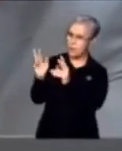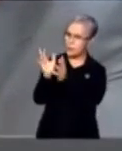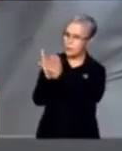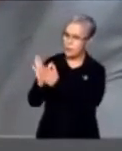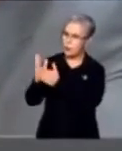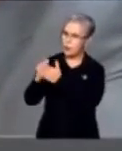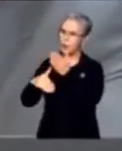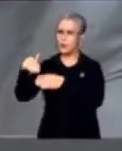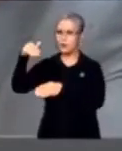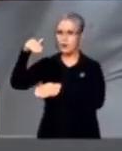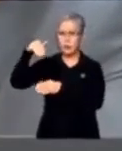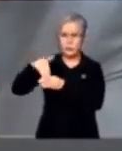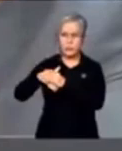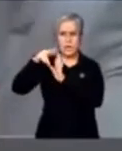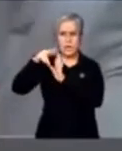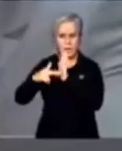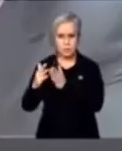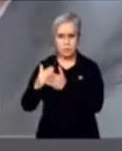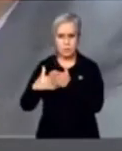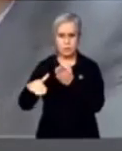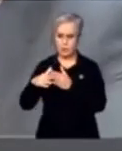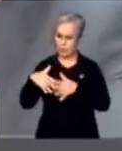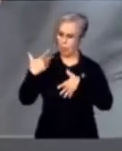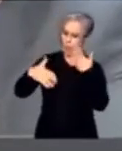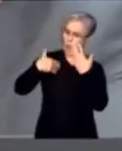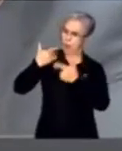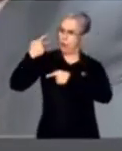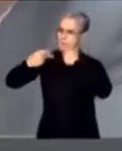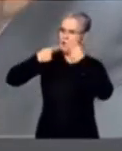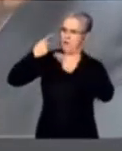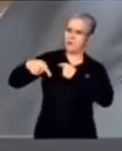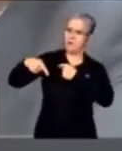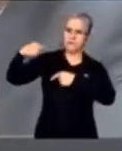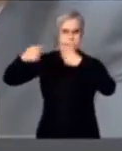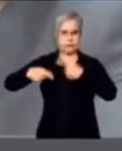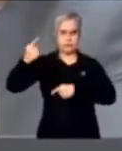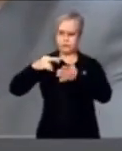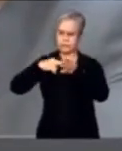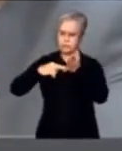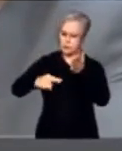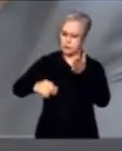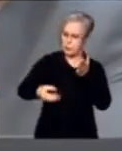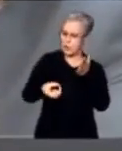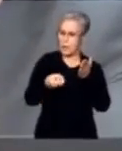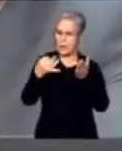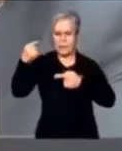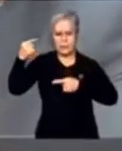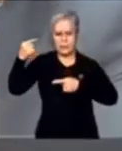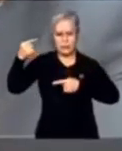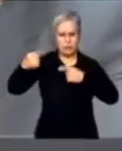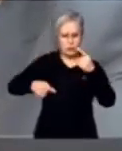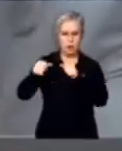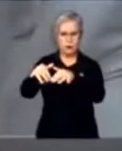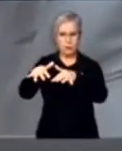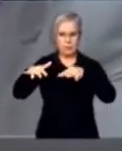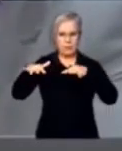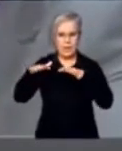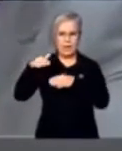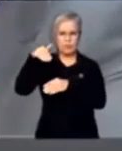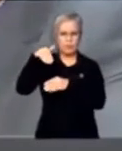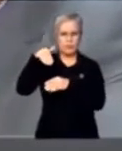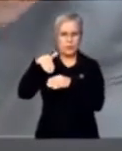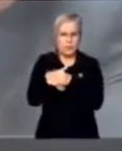votado, se exaltaram, falaram, relatórios, plenário,